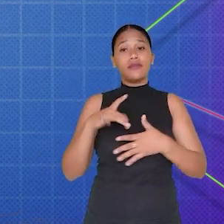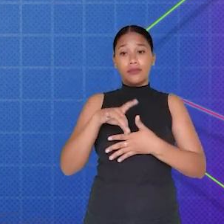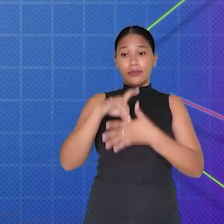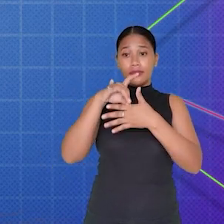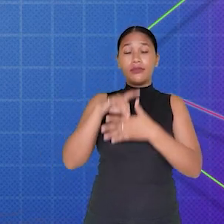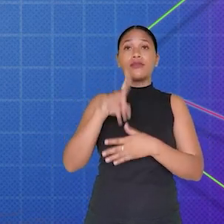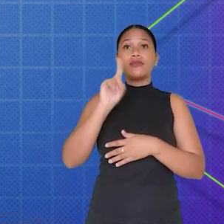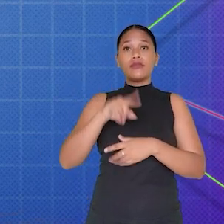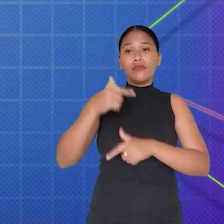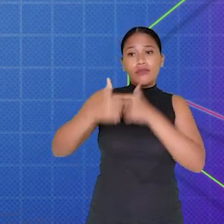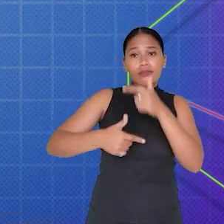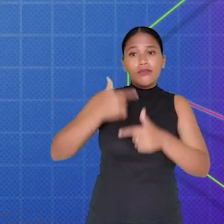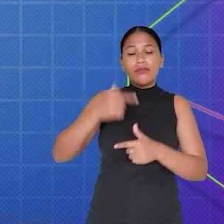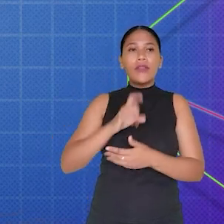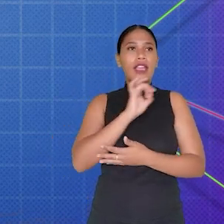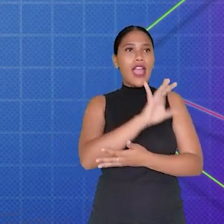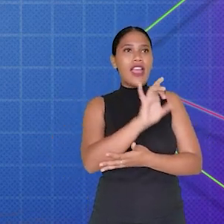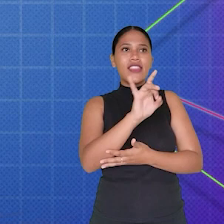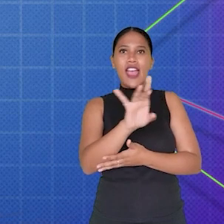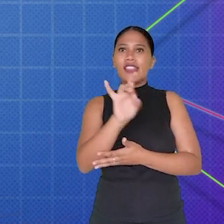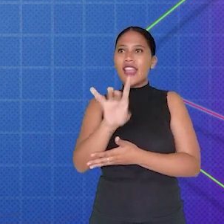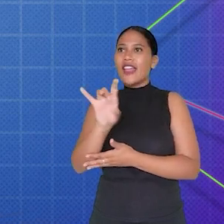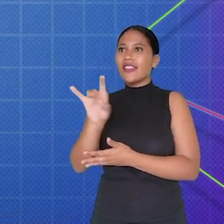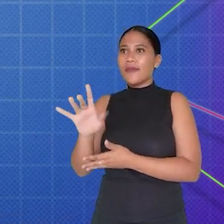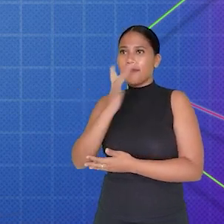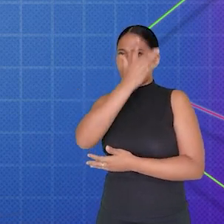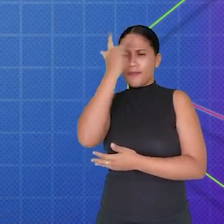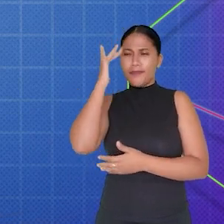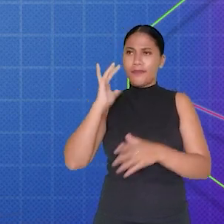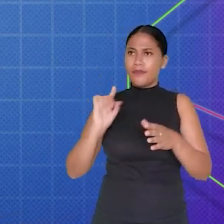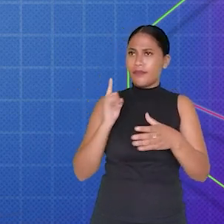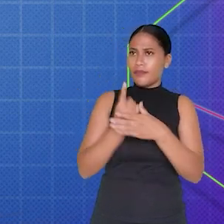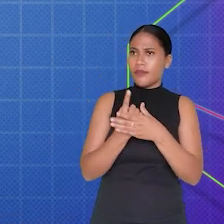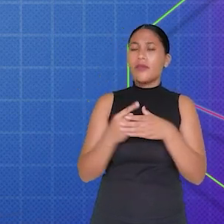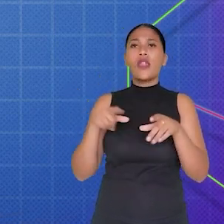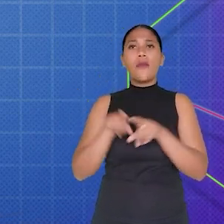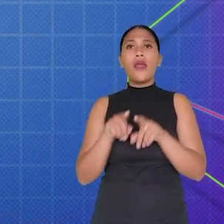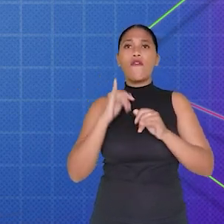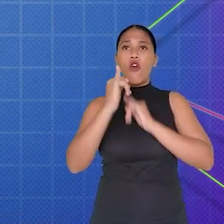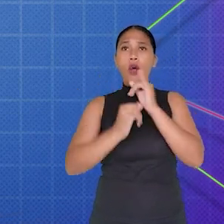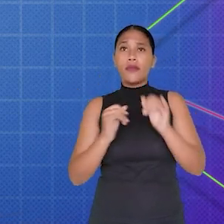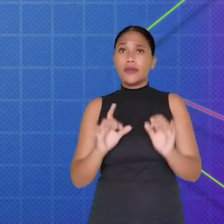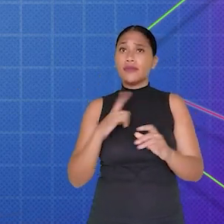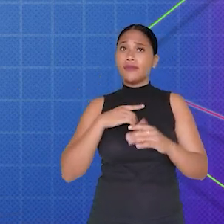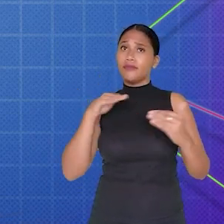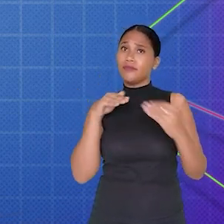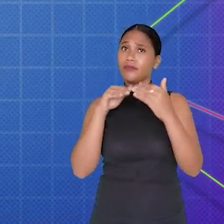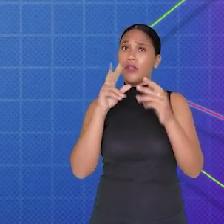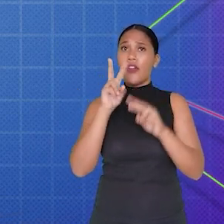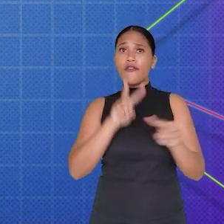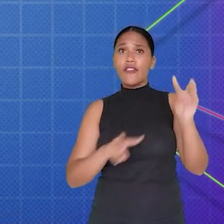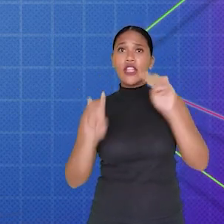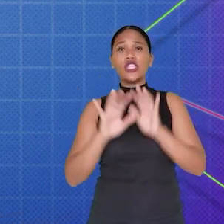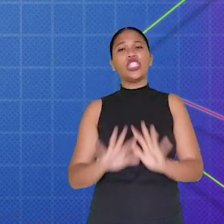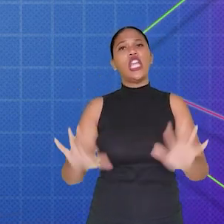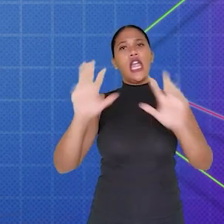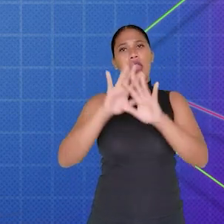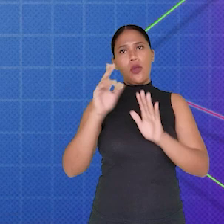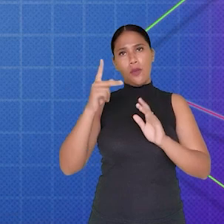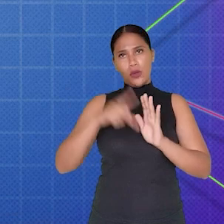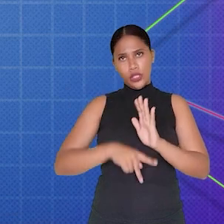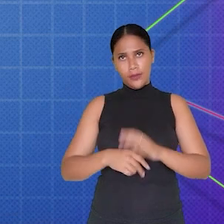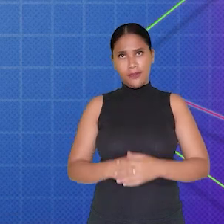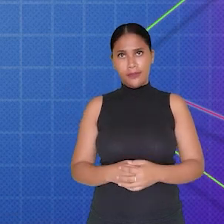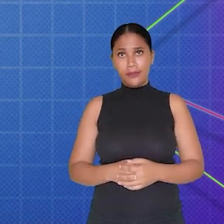e precisas. O líder deve trabalhar com cada membro da equipe para garantir que as informações que estão sendo fornecidas estejam alinhadas com a